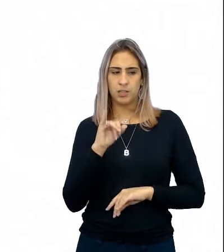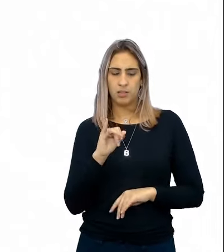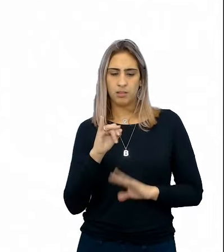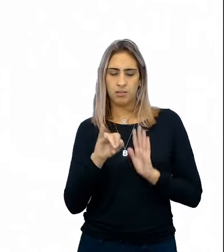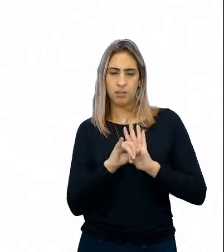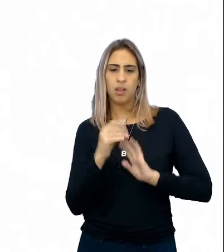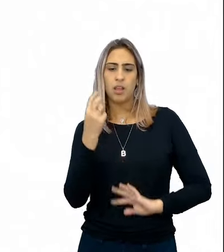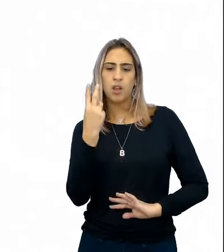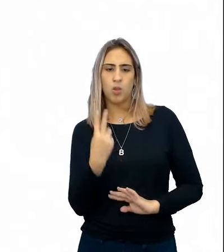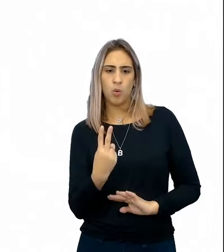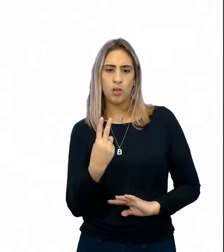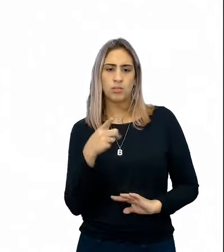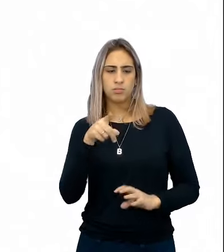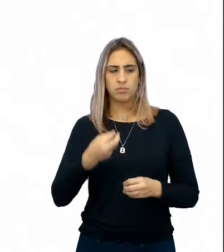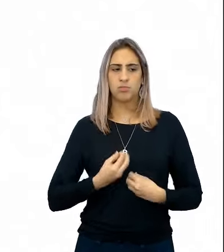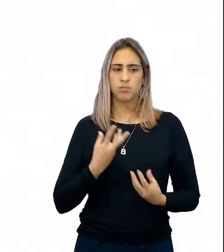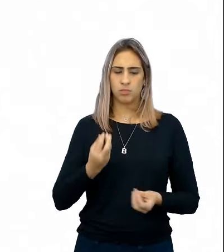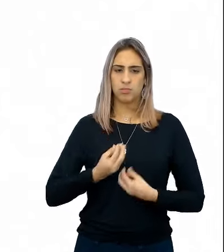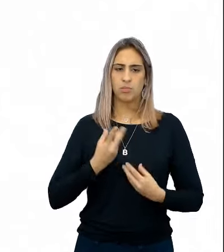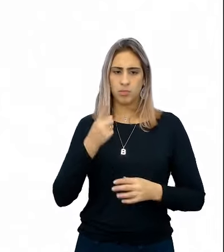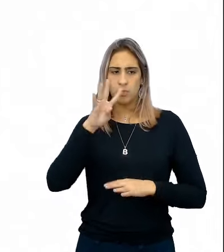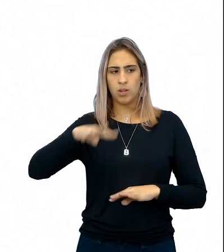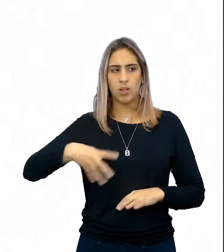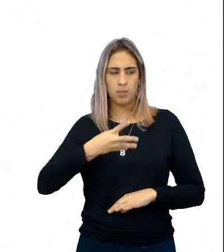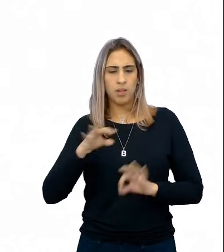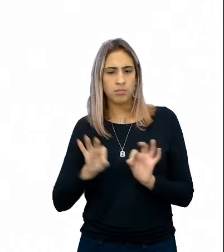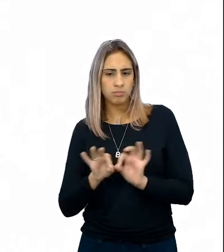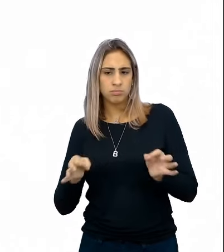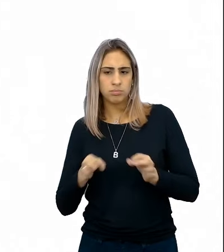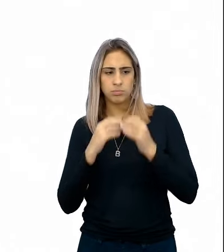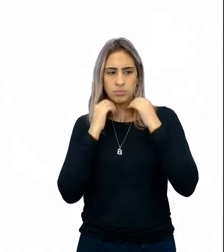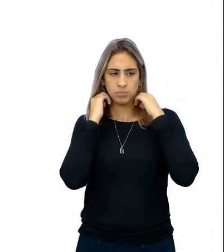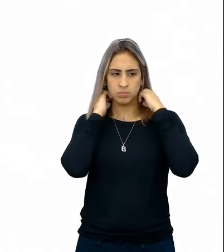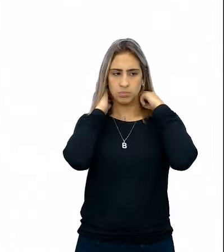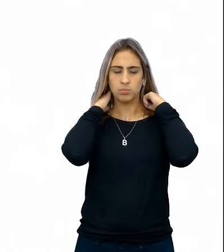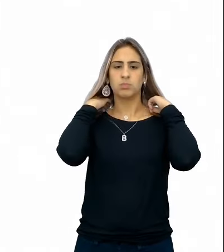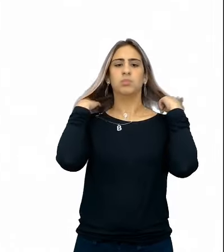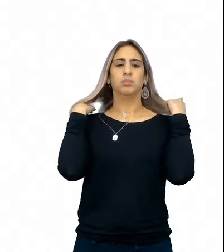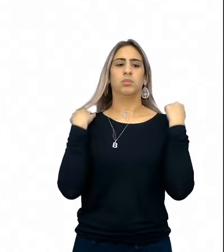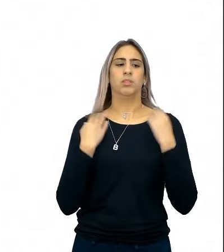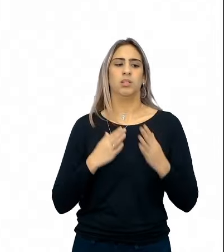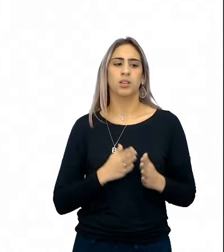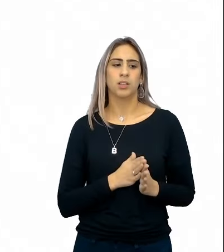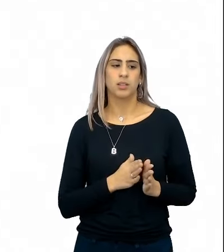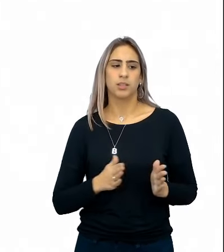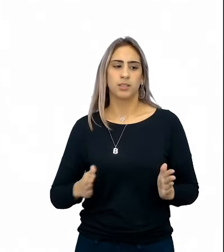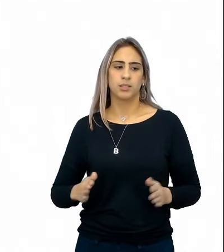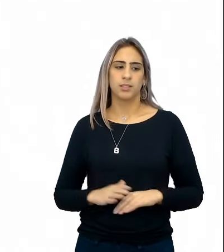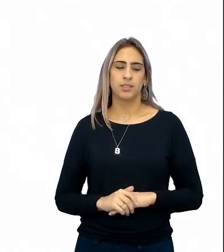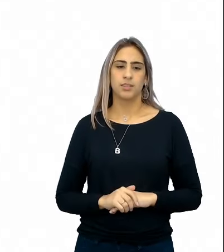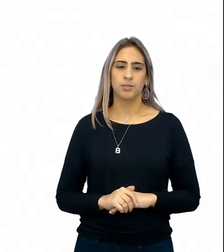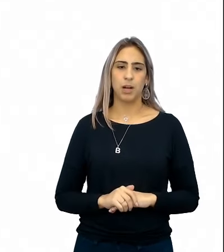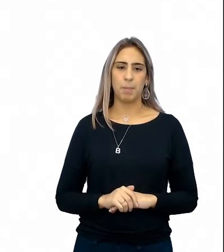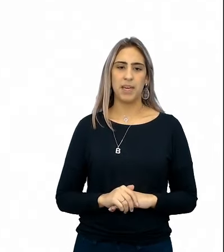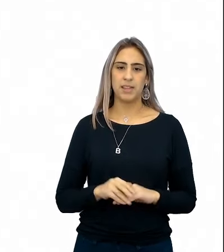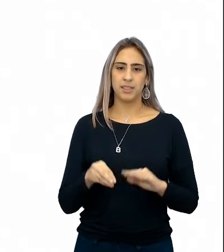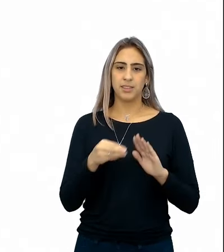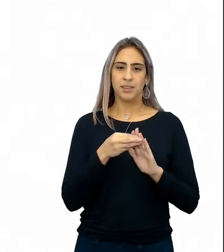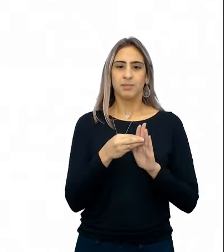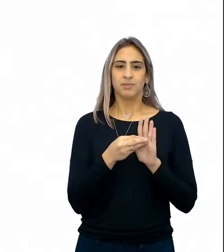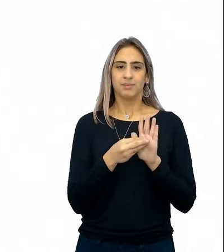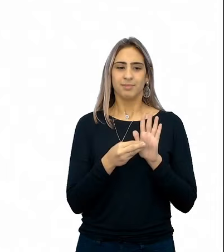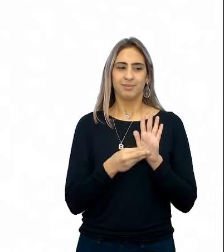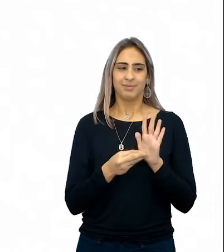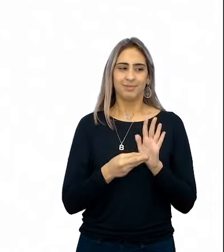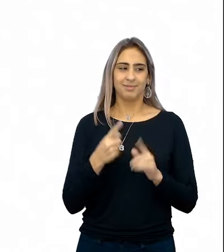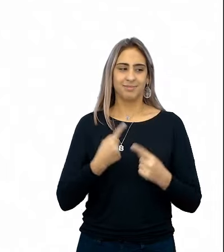E esses dados estão inseridos em uma tabela simples. O que vocês podem fazer? A partir das figuras, começar a